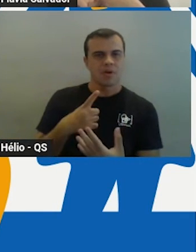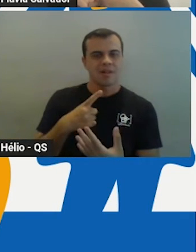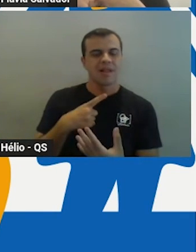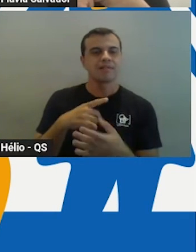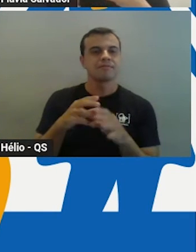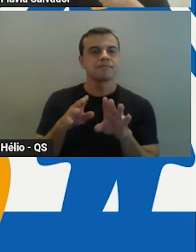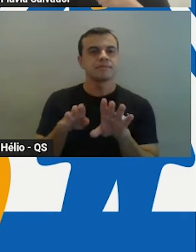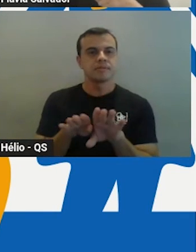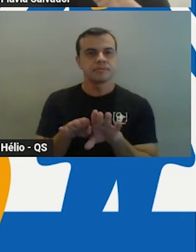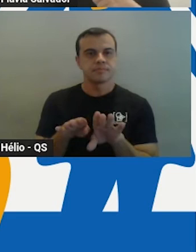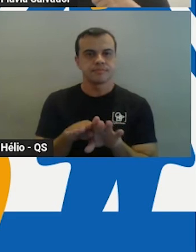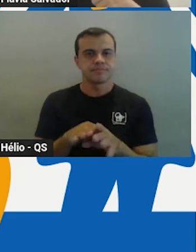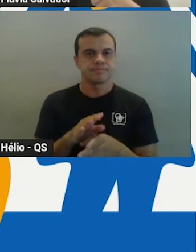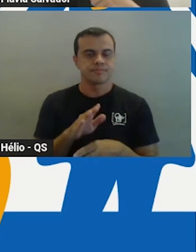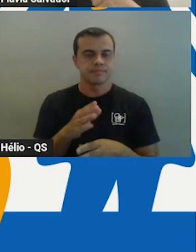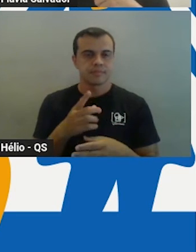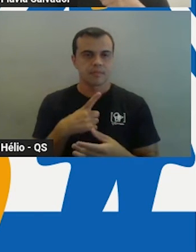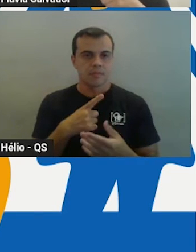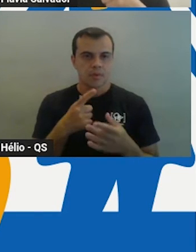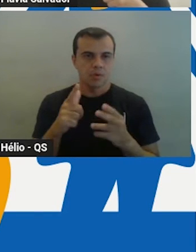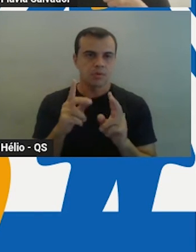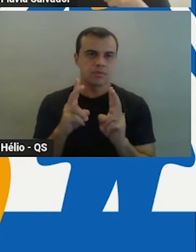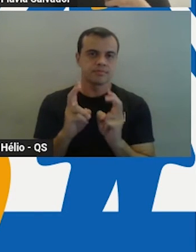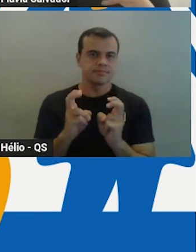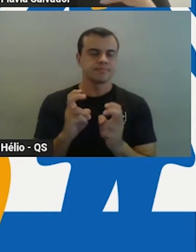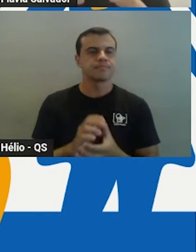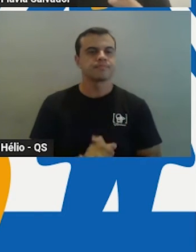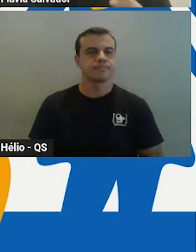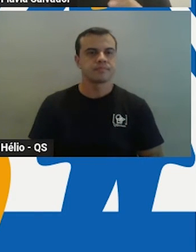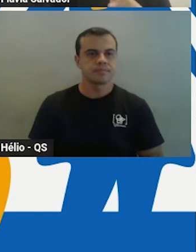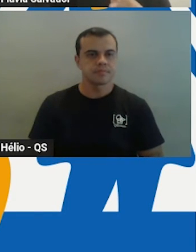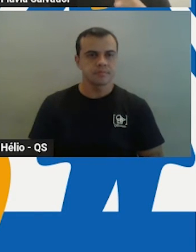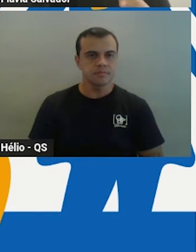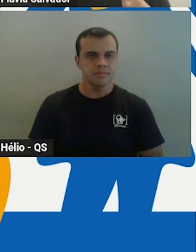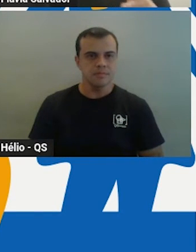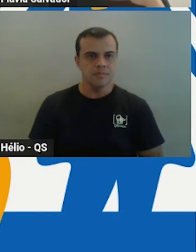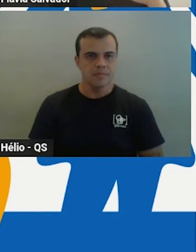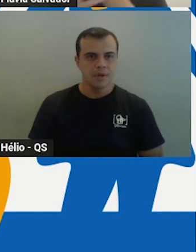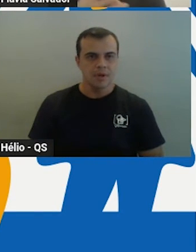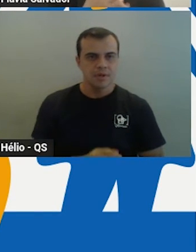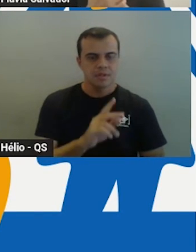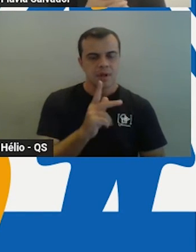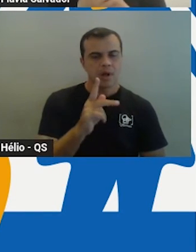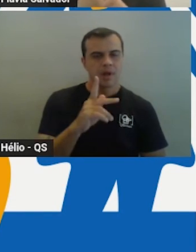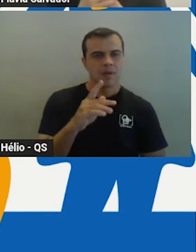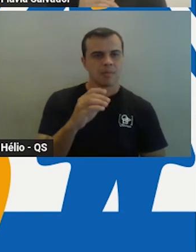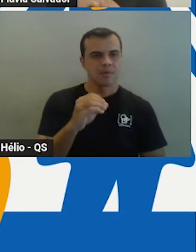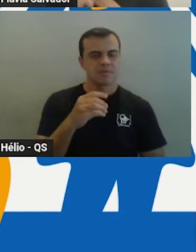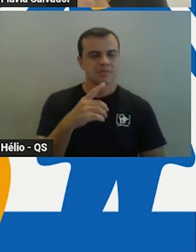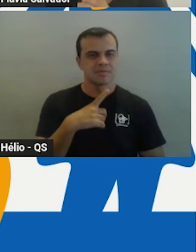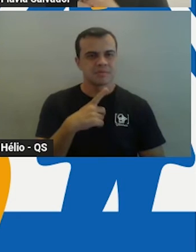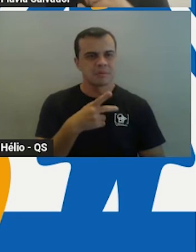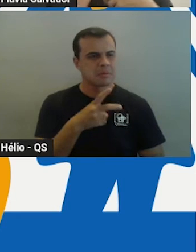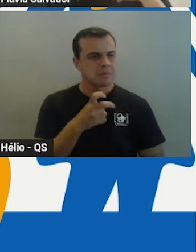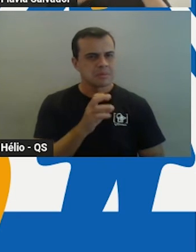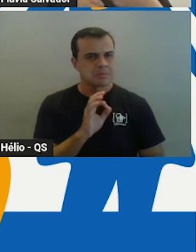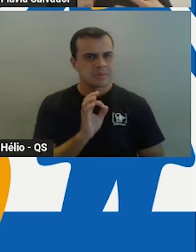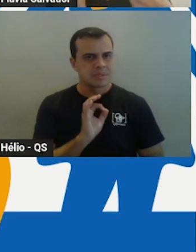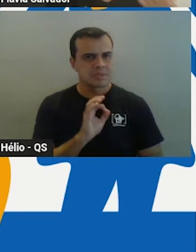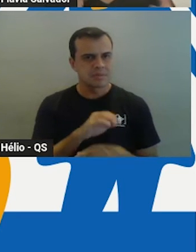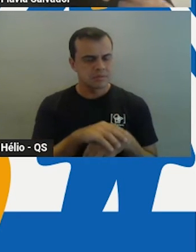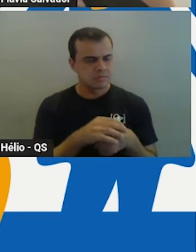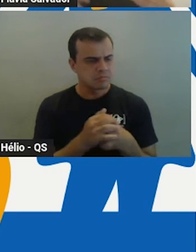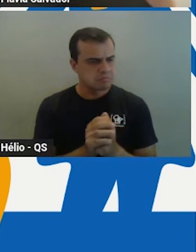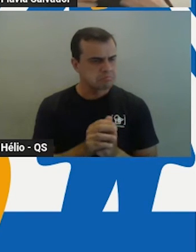mesmo tempo tem também o outro lado da hipossensibilidade, né? Que às vezes a pessoa não percebe que está se machucando,